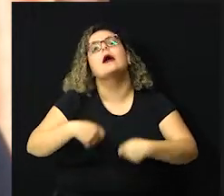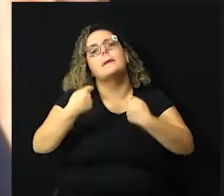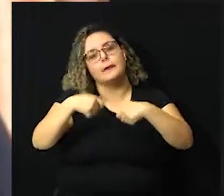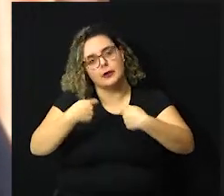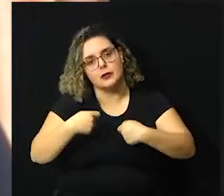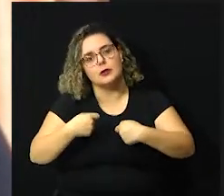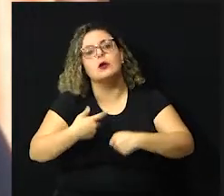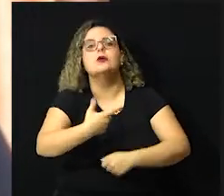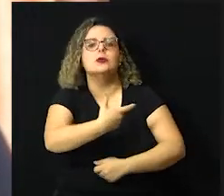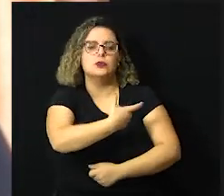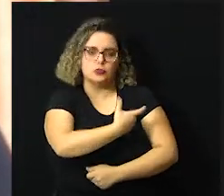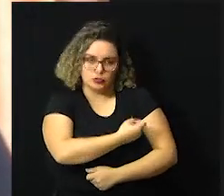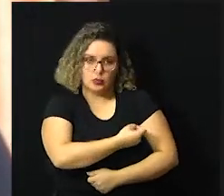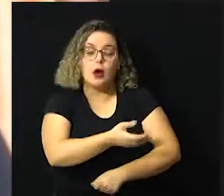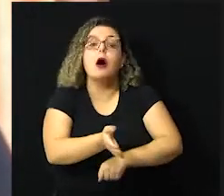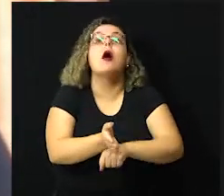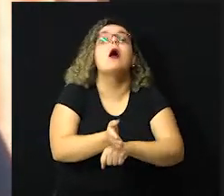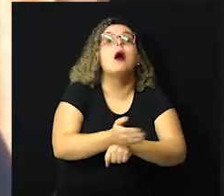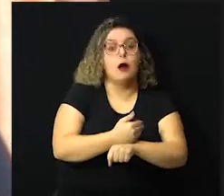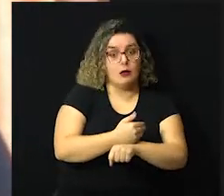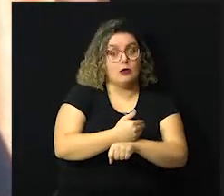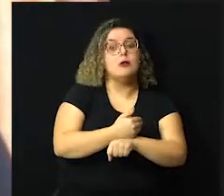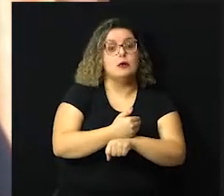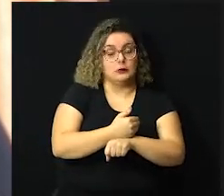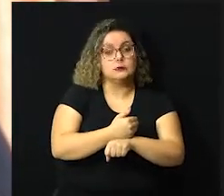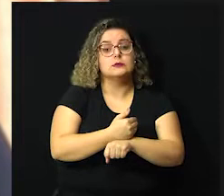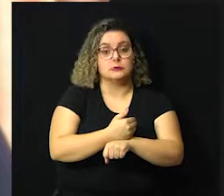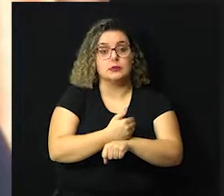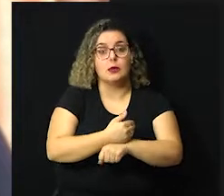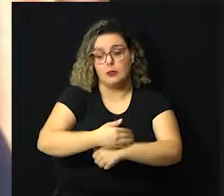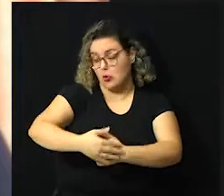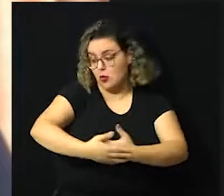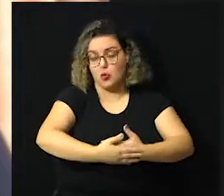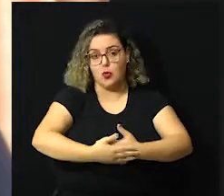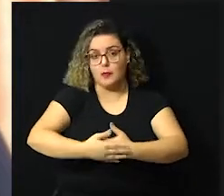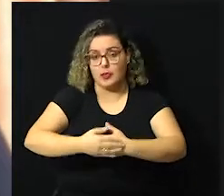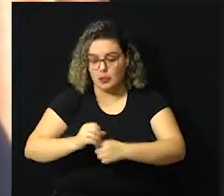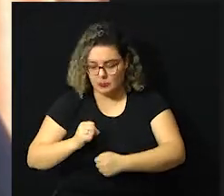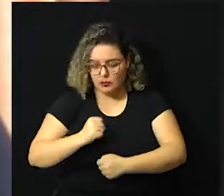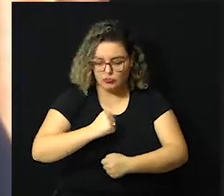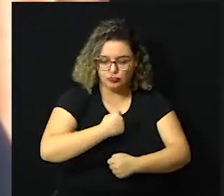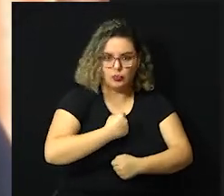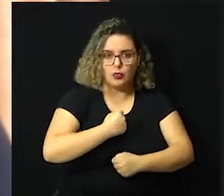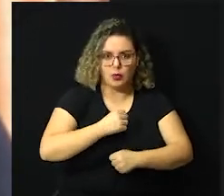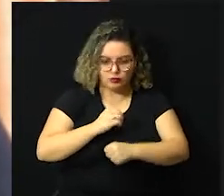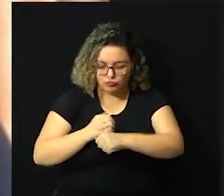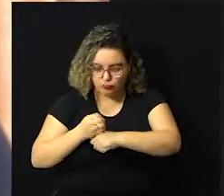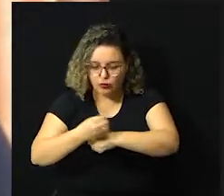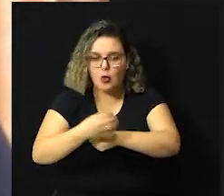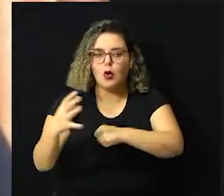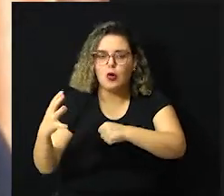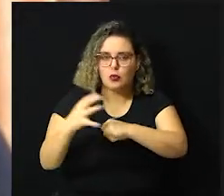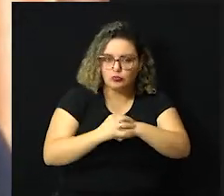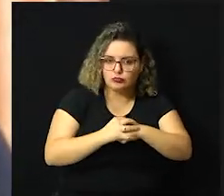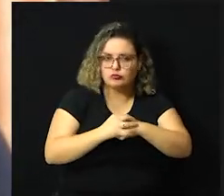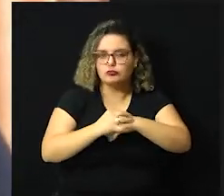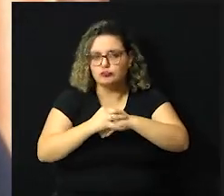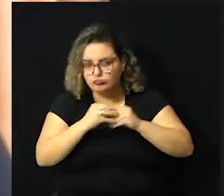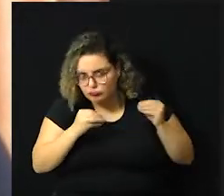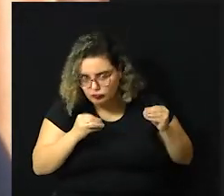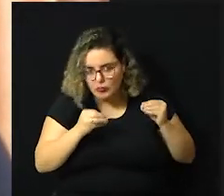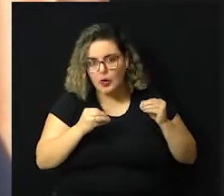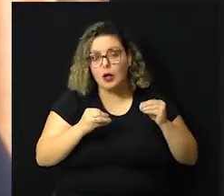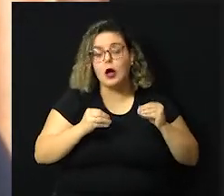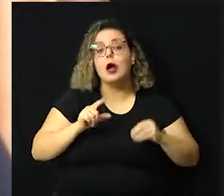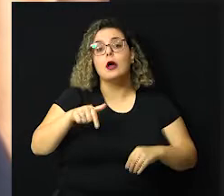que estar vacinando antecipadamente a criança para que ela crie uma defesa. Aí, quando ela está na fase da adolescência, nós sabemos